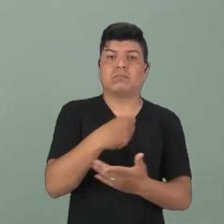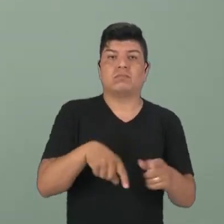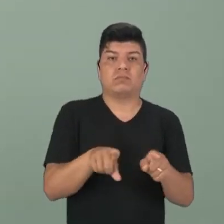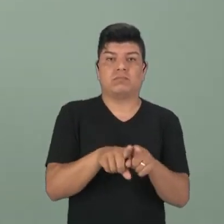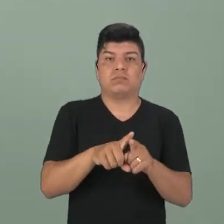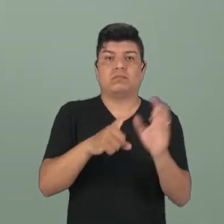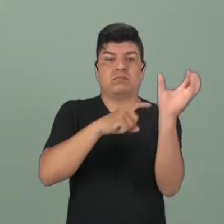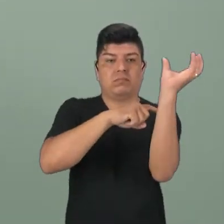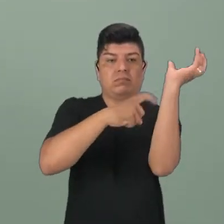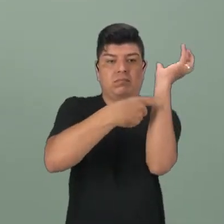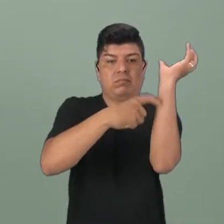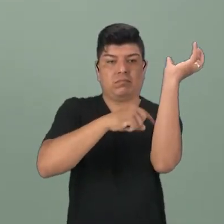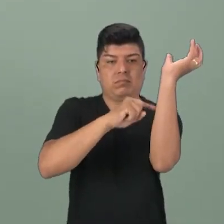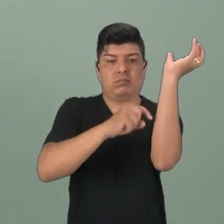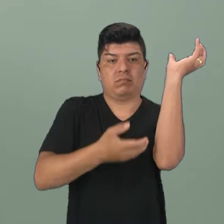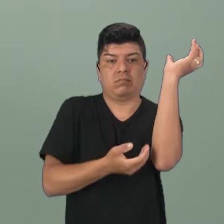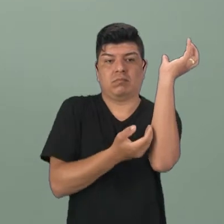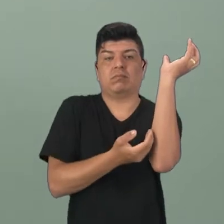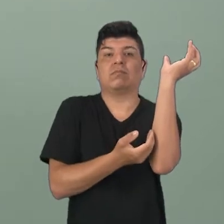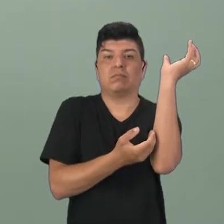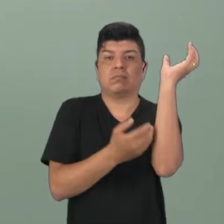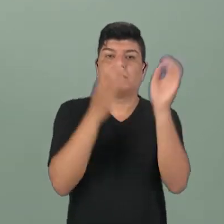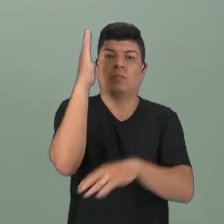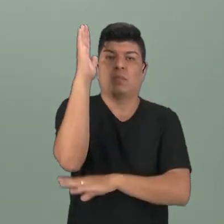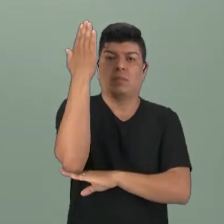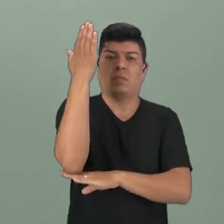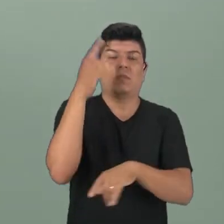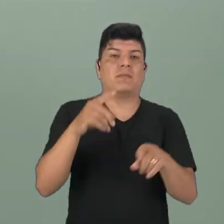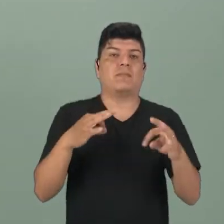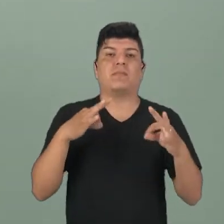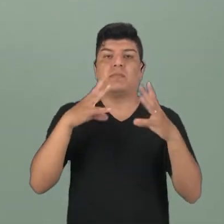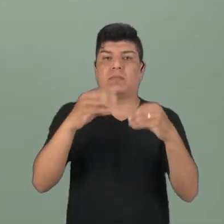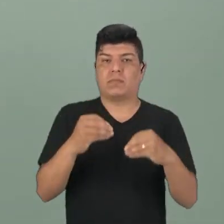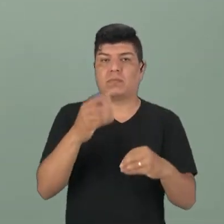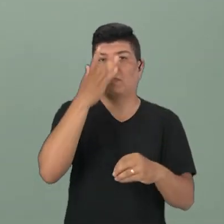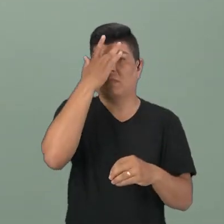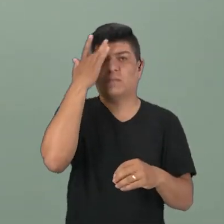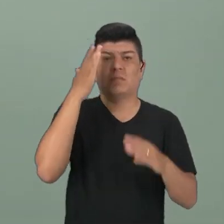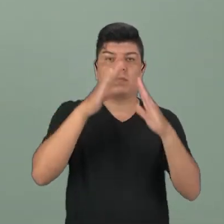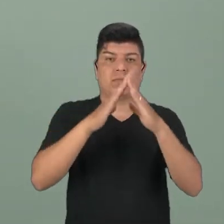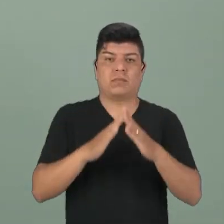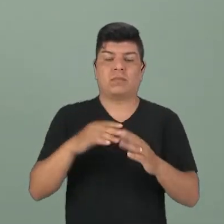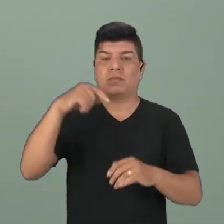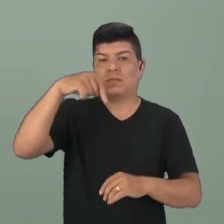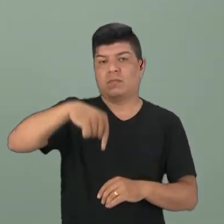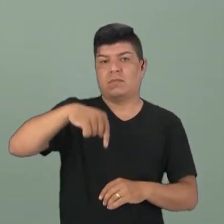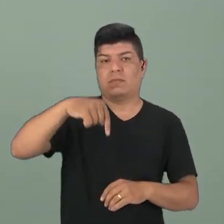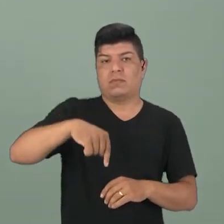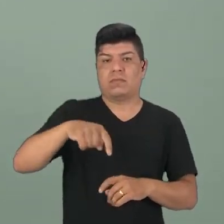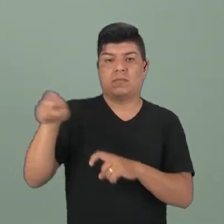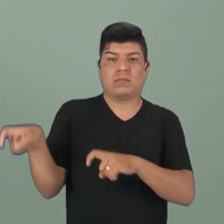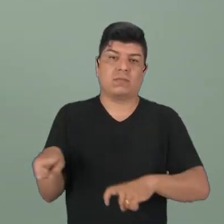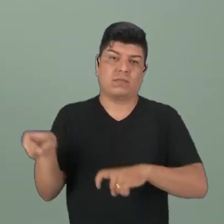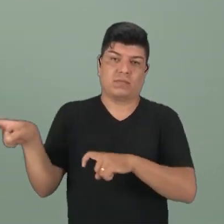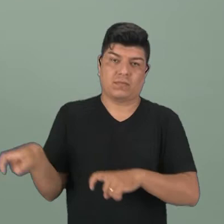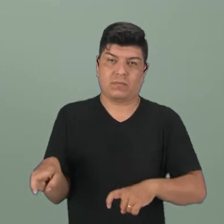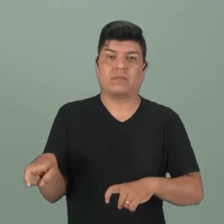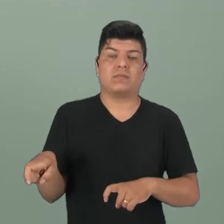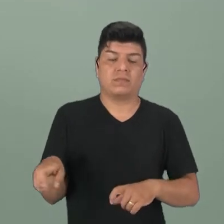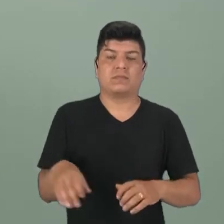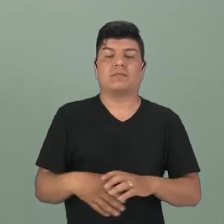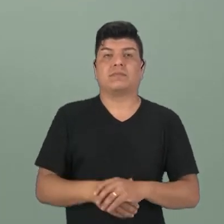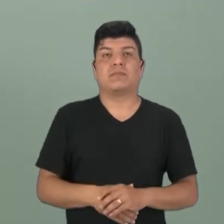da seringueira, né, da madeira. Então, muitas pessoas moravam nos seringais, nas